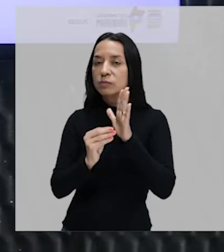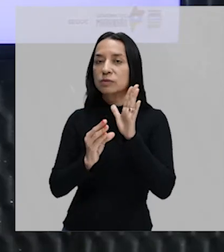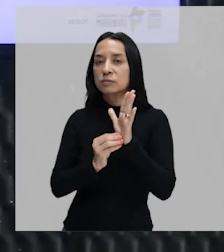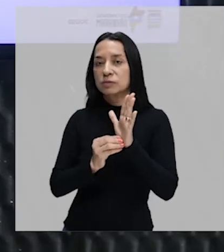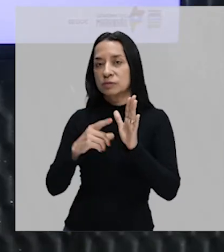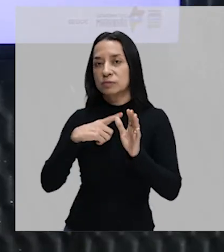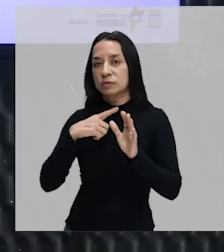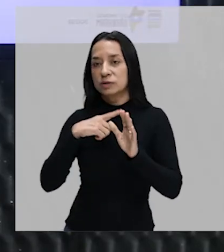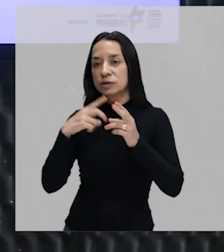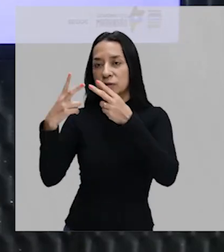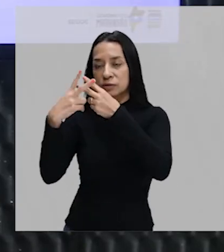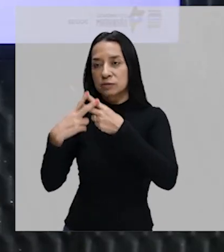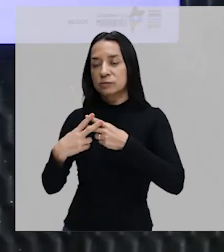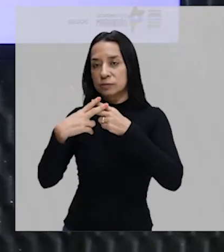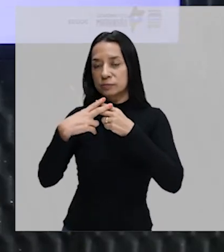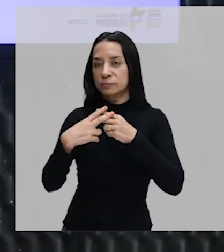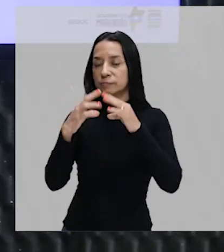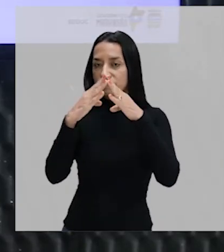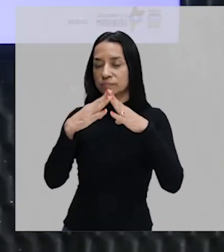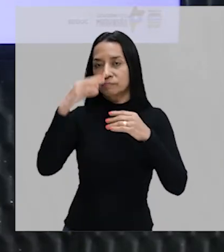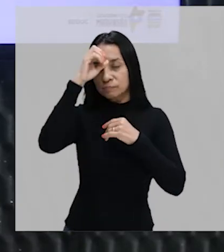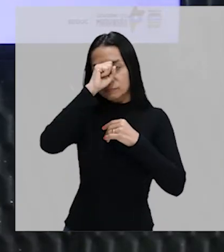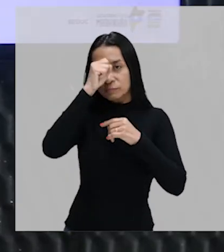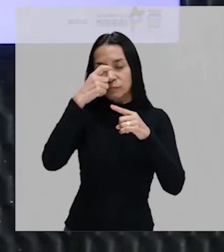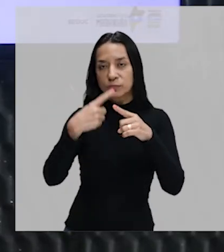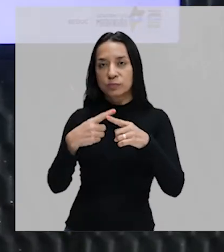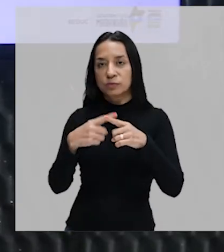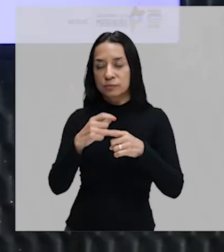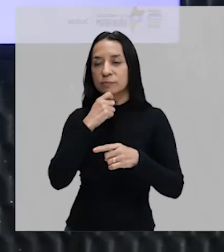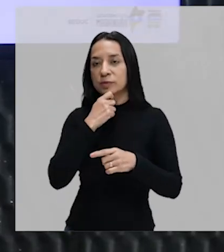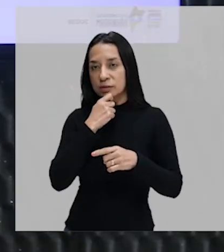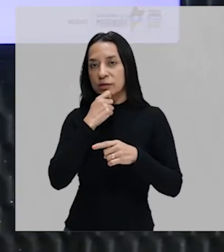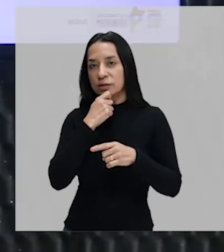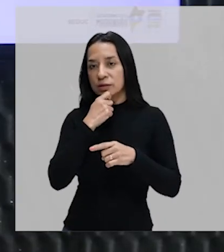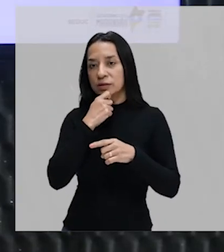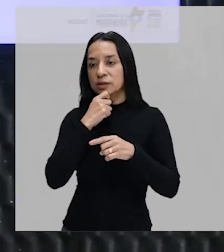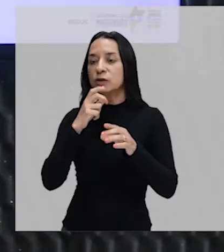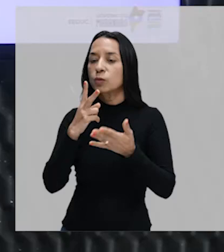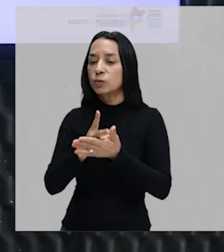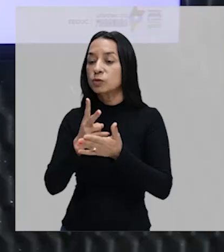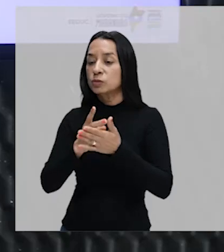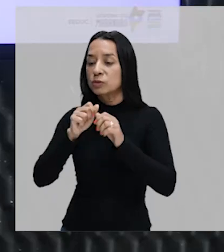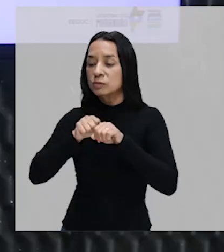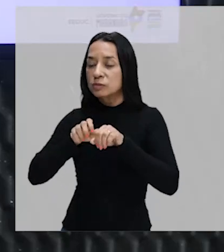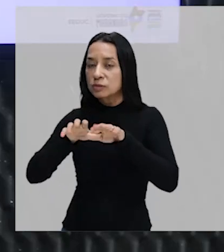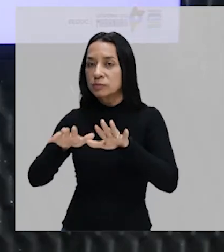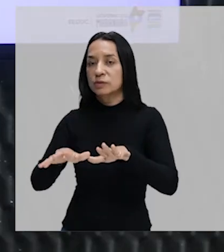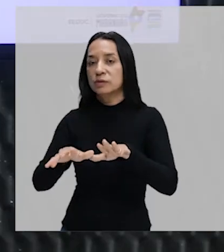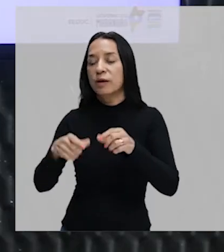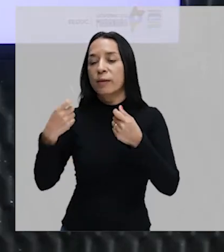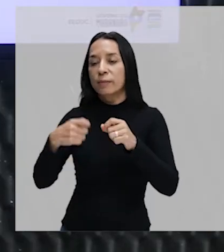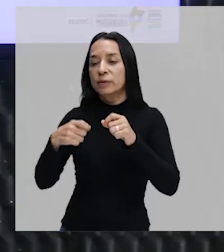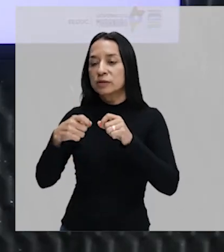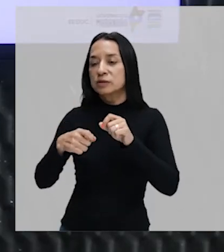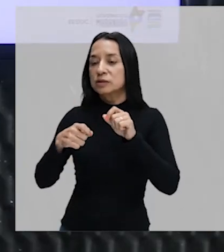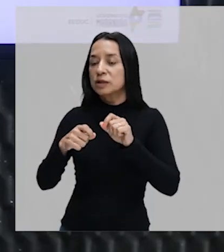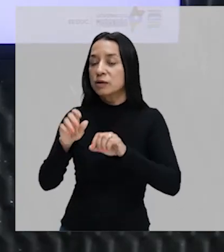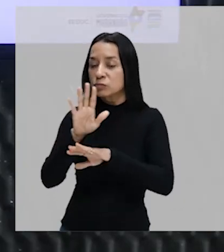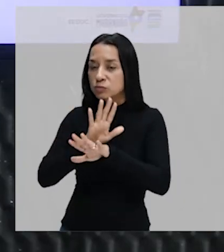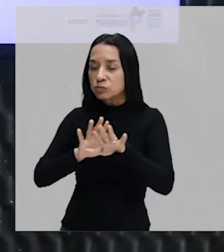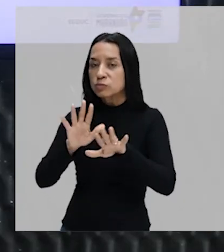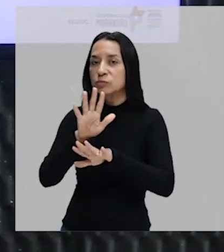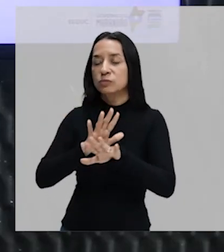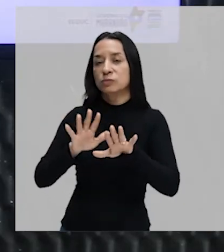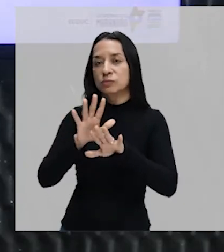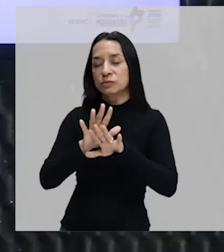nós temos do hashtag Fica em Casa Aprendendo, porque ainda estamos em pandemia, precisamos nos cuidar, as coisas estão voltando ao normal,